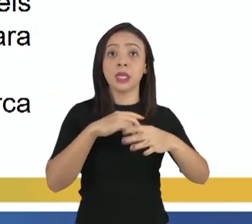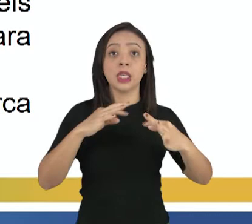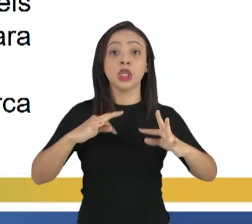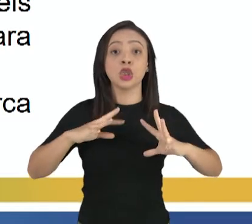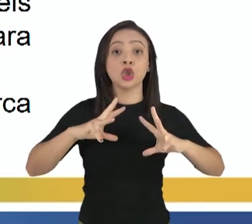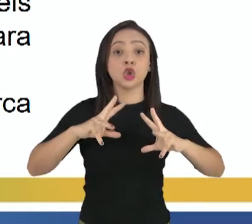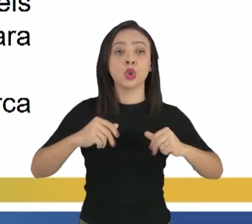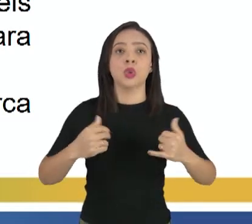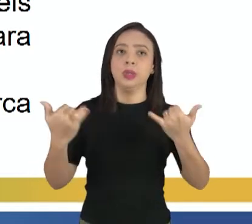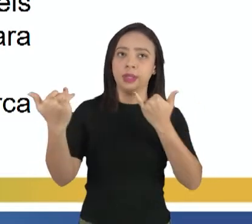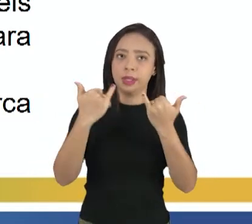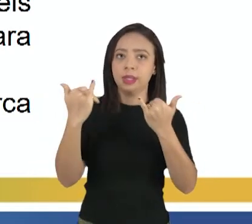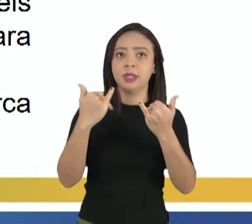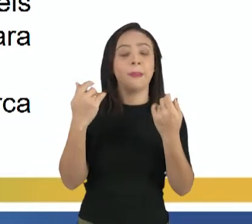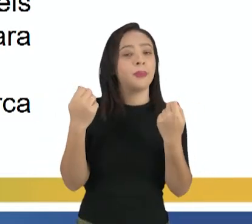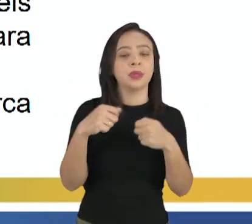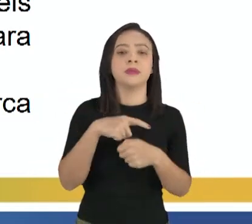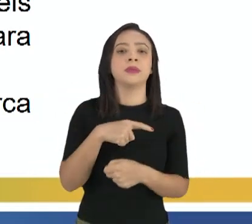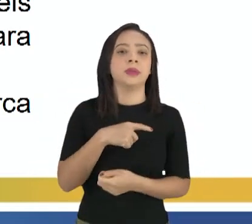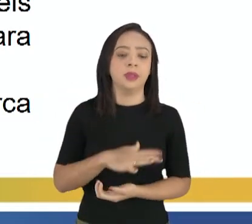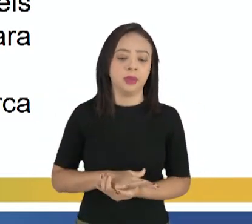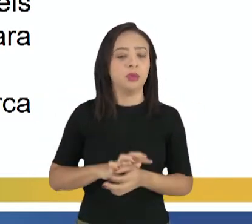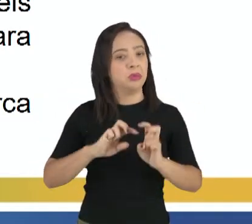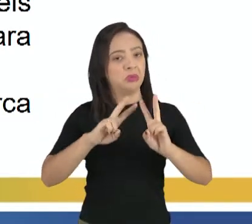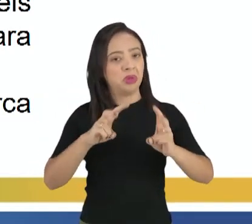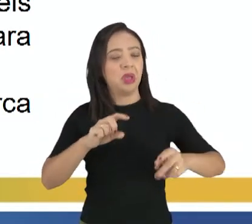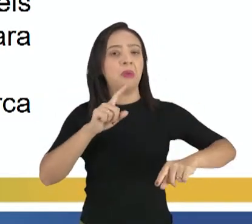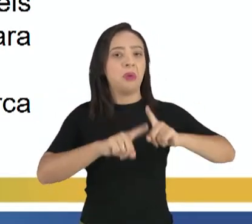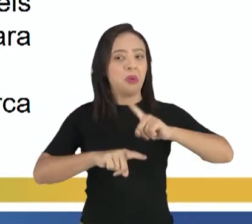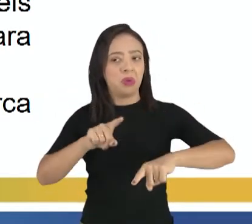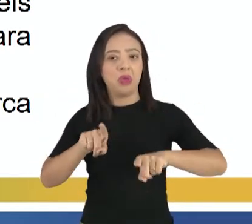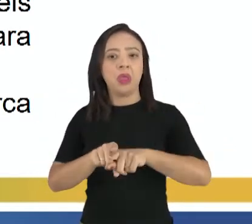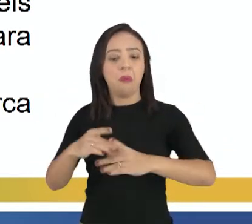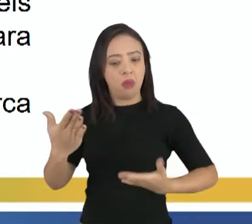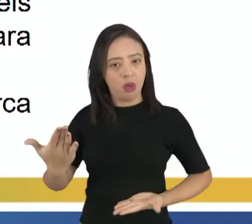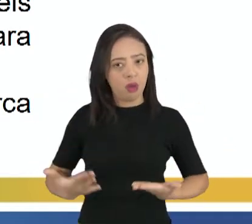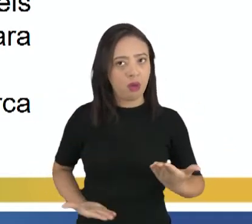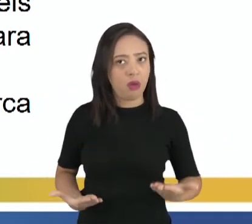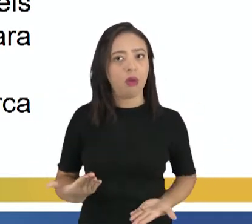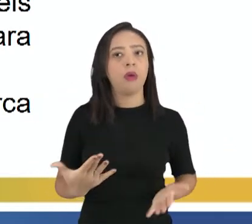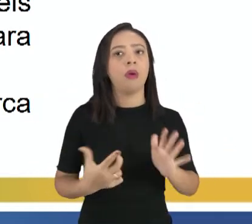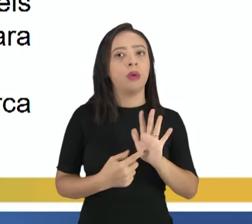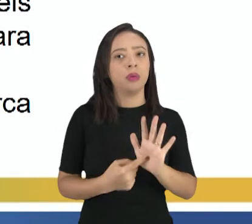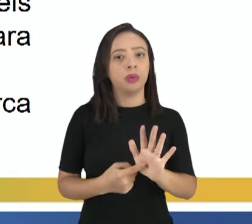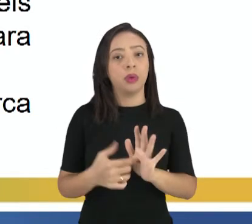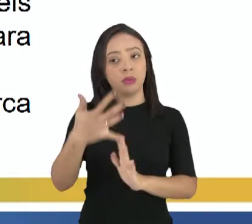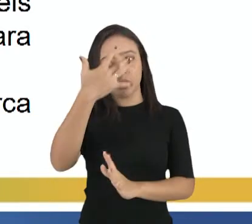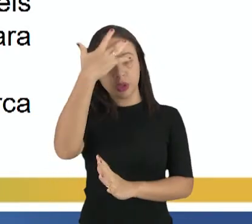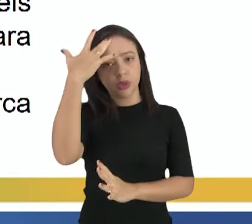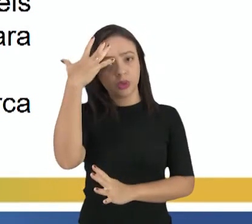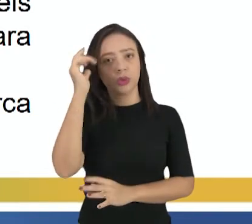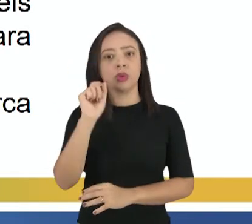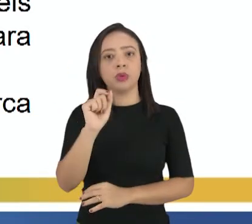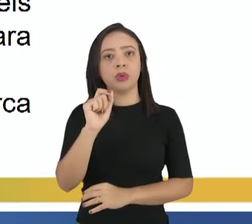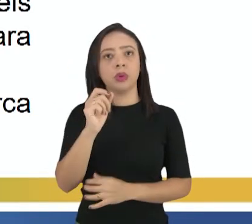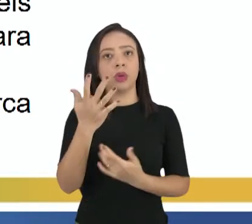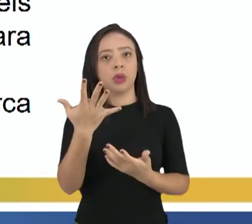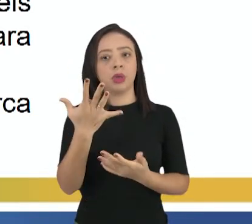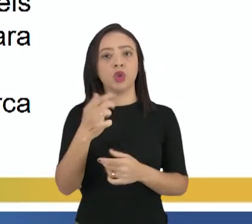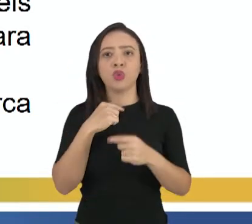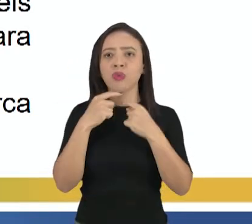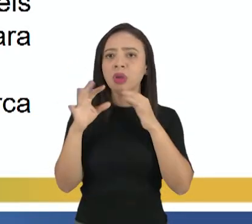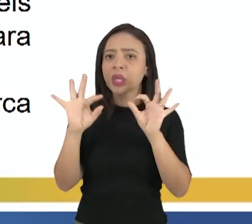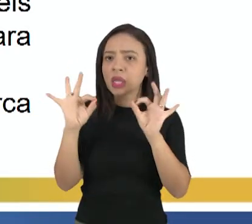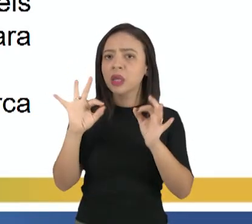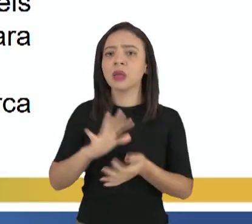as informações possíveis sobre o produto, o serviço que está sendo oferecido para que o cliente não tenha